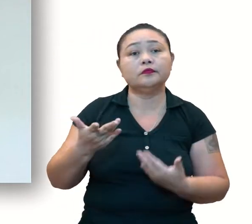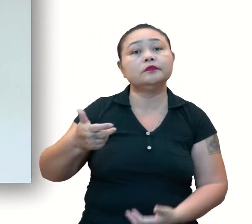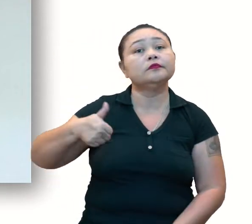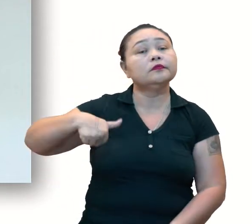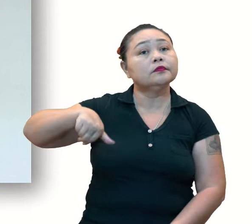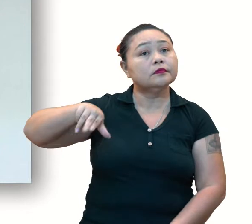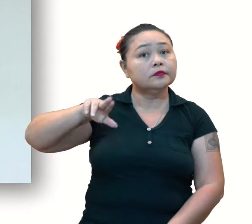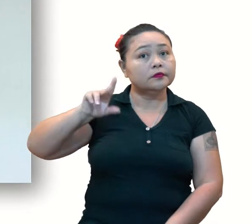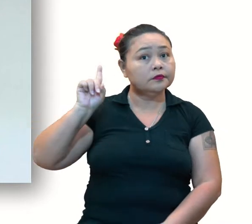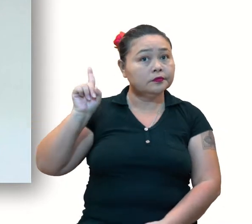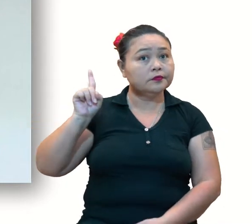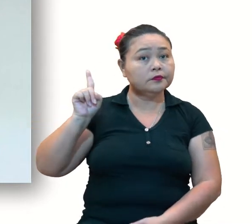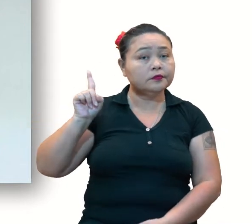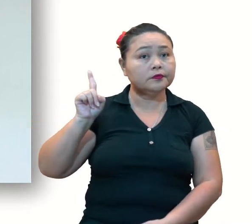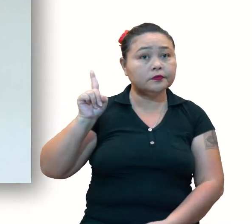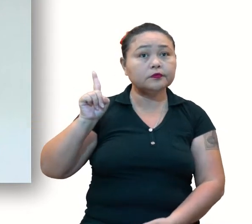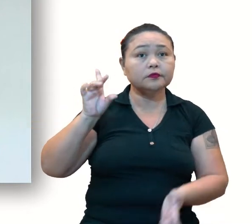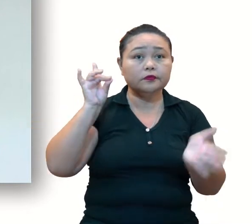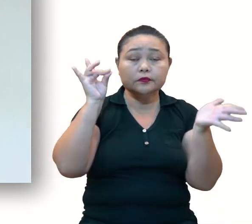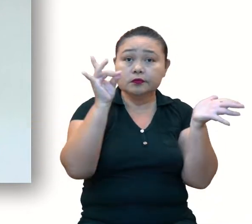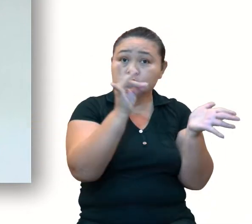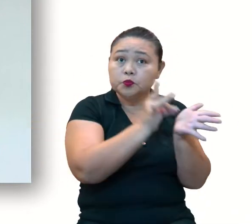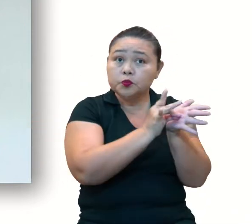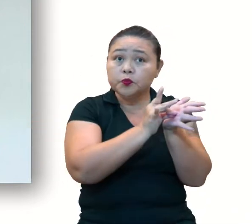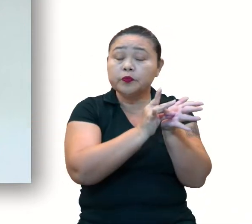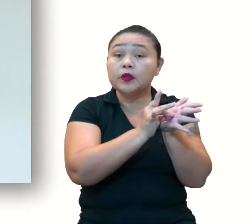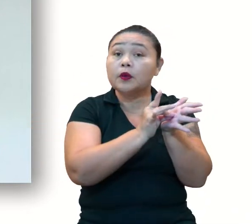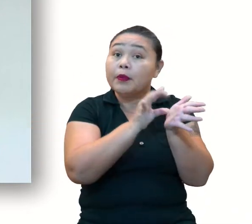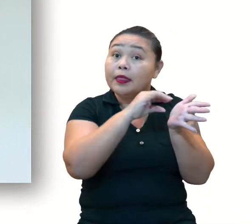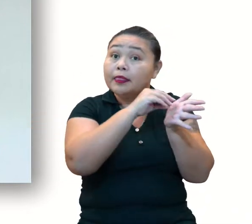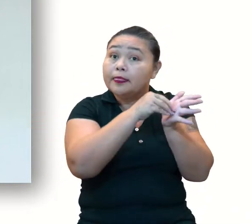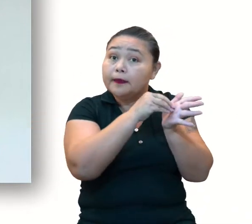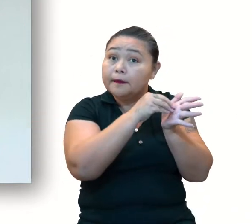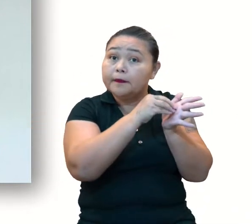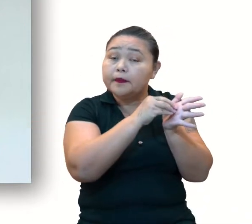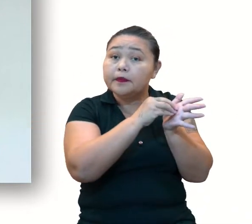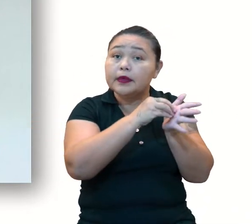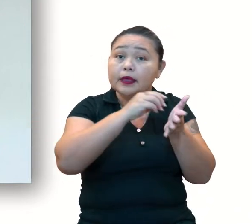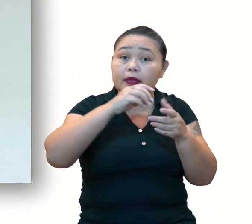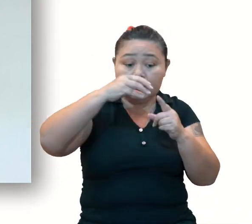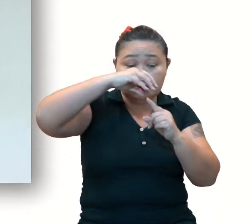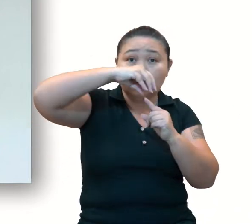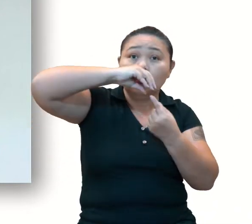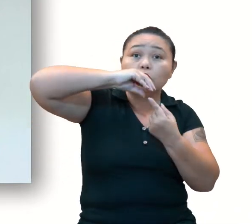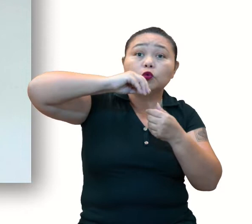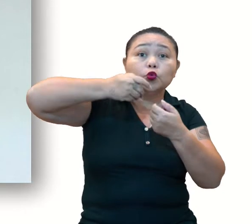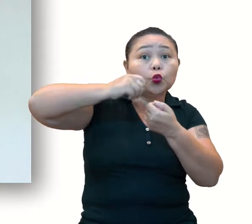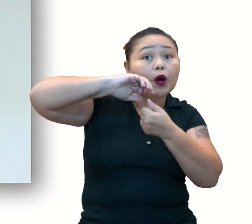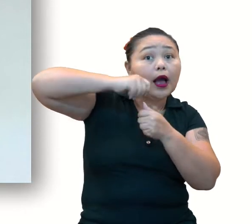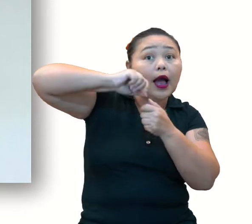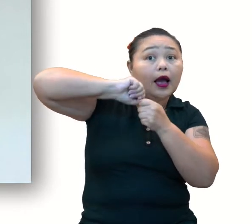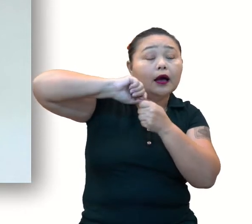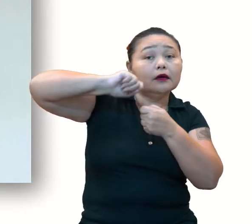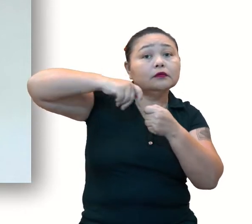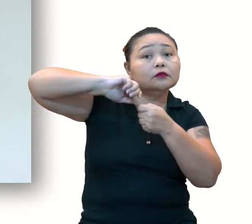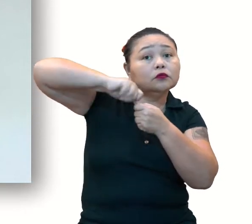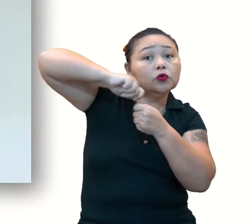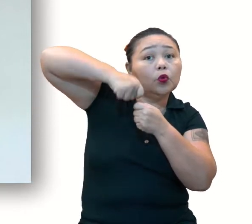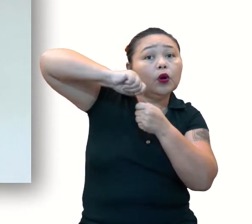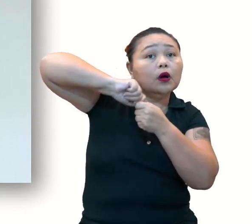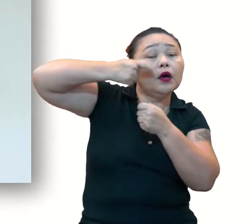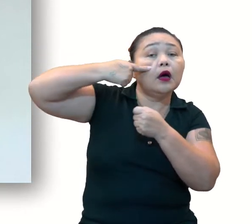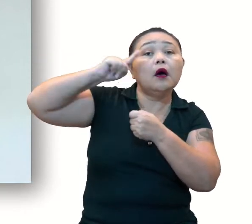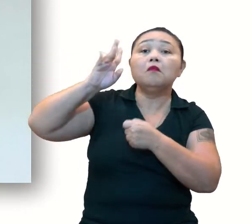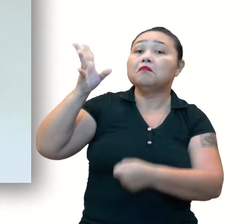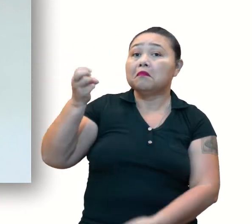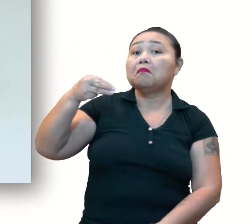fixou o canudo numa tampinha de garrafa, não é para fazer ali. Bonitinho. Ficou bem legal, ó. Esse modelinho é